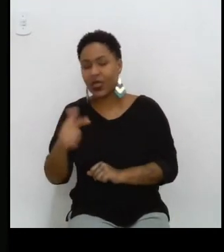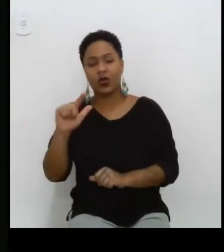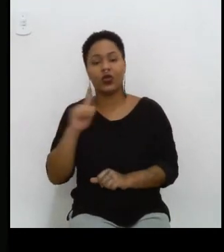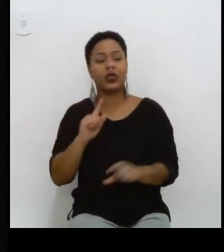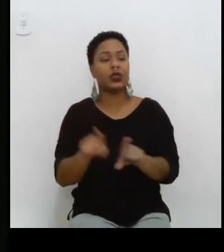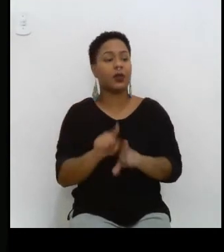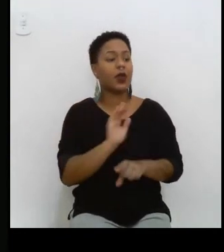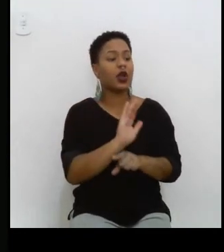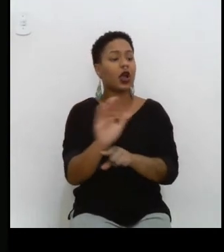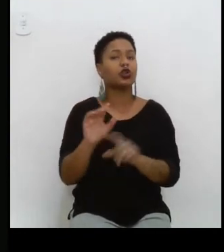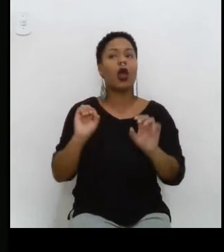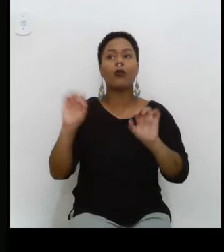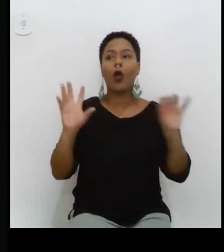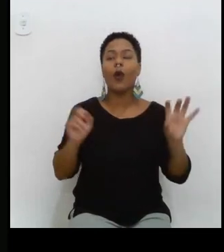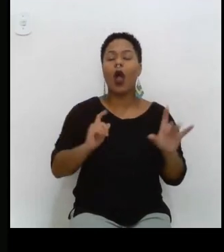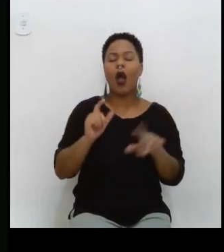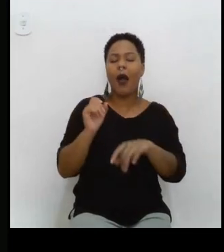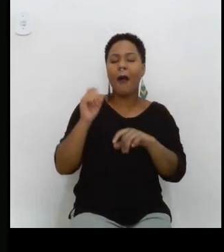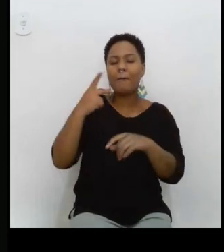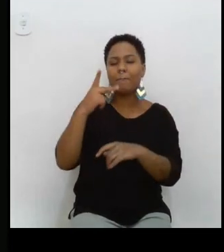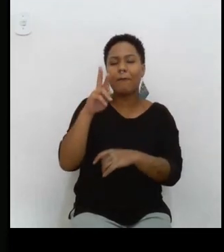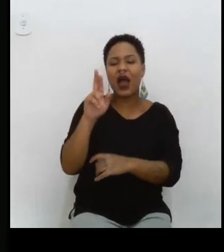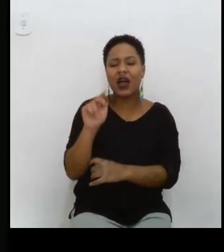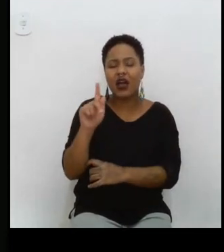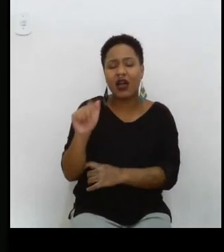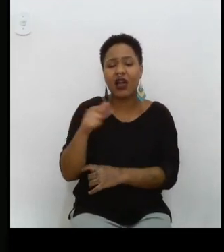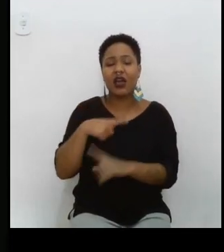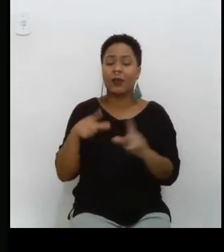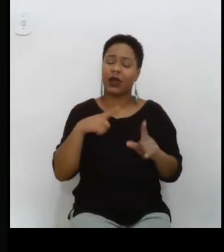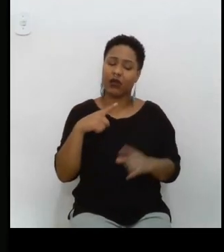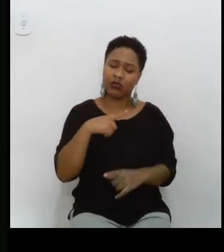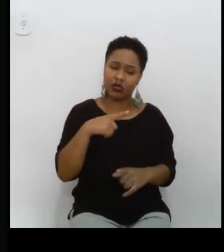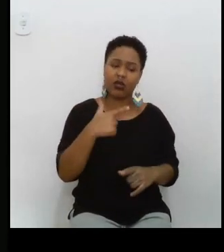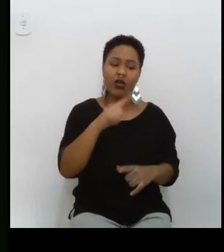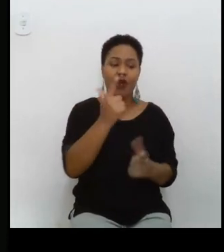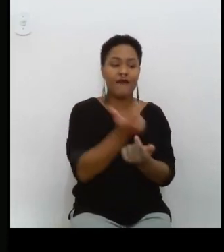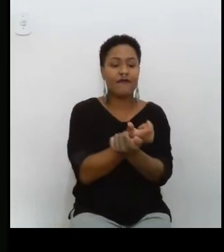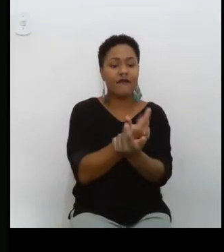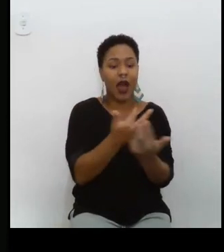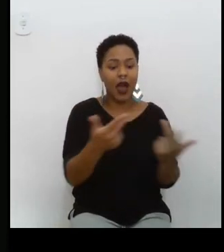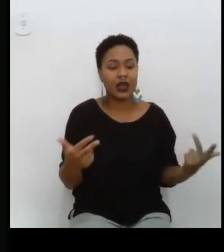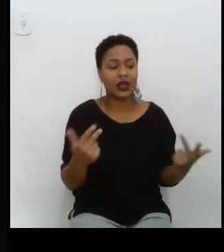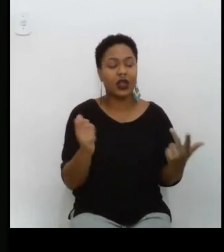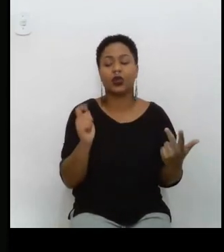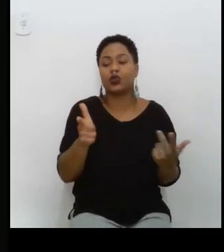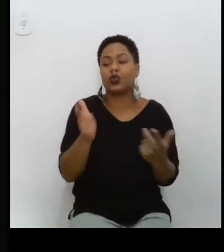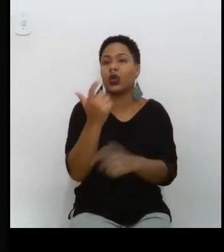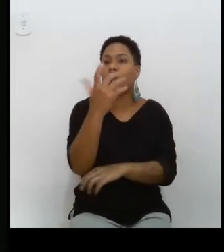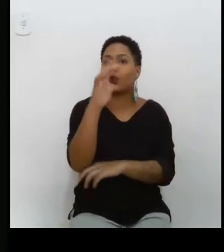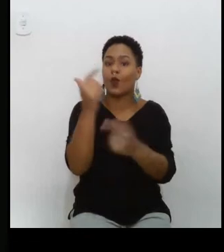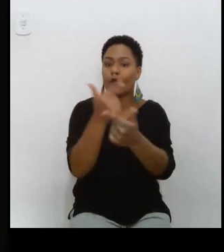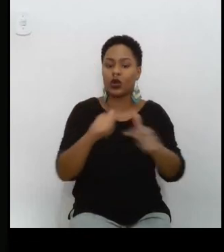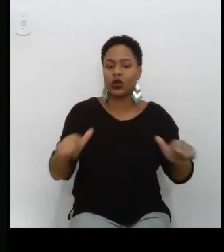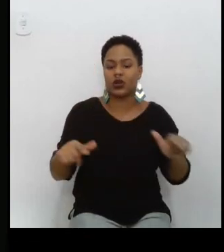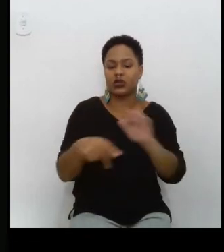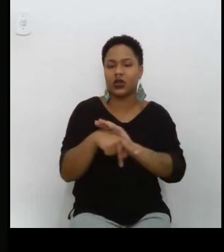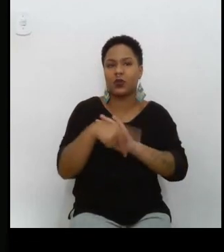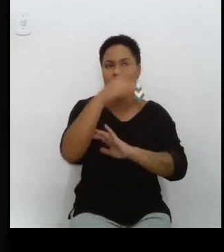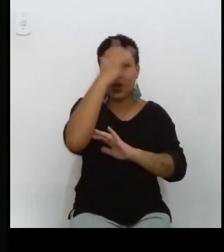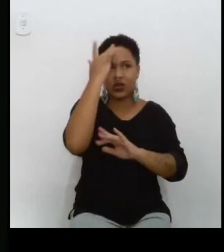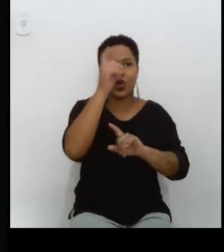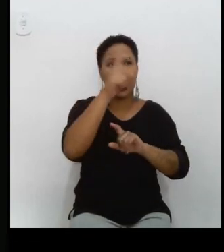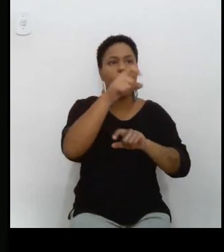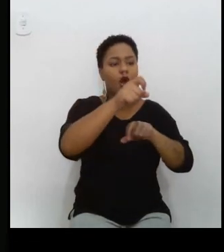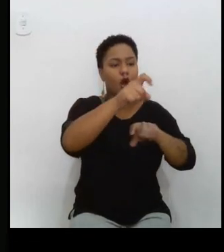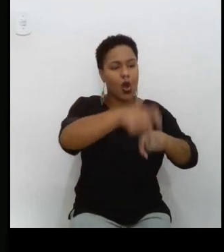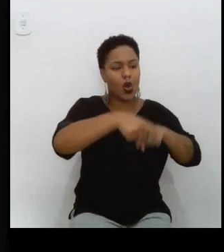pulgões é foi motos já que existe mais variedades nos desertos do que nos desertos verdes da monocultura babá